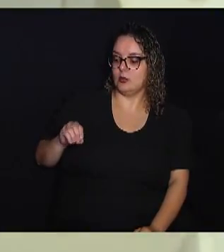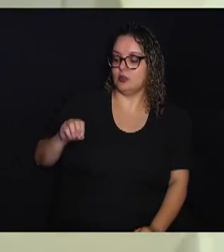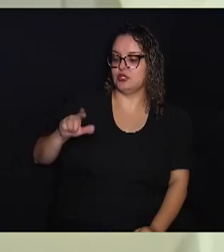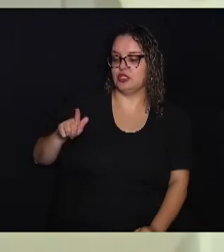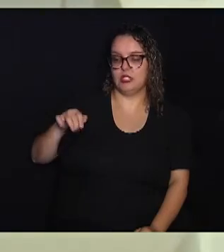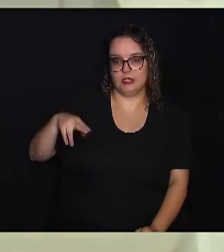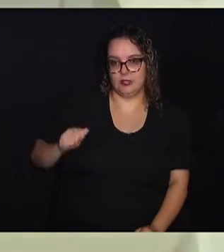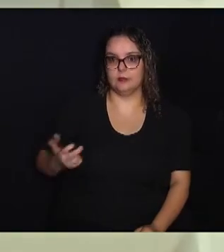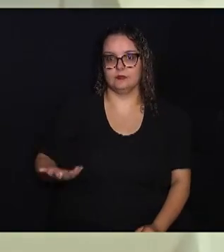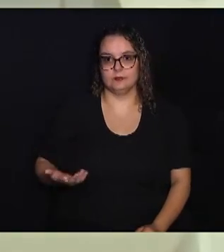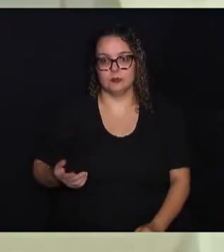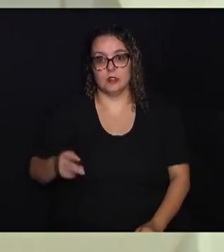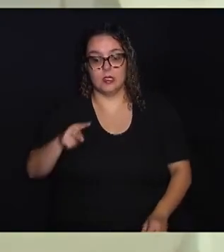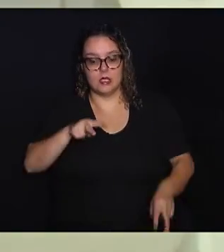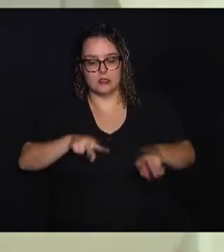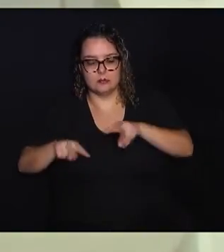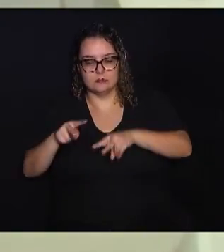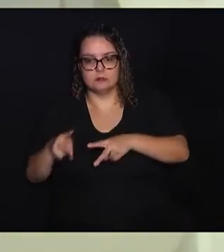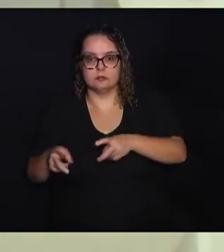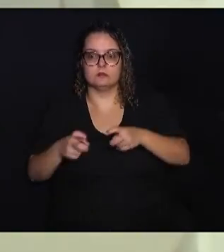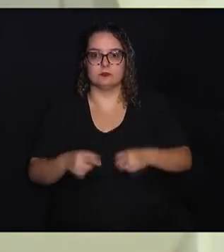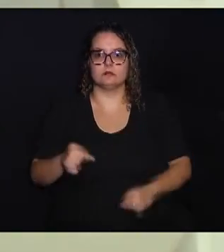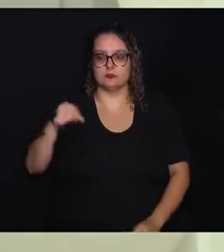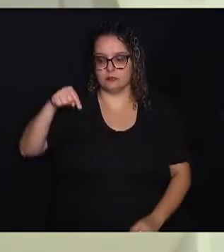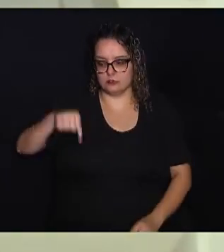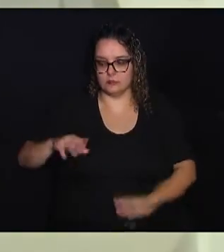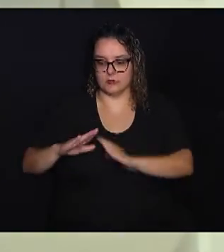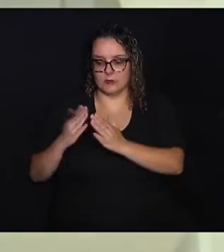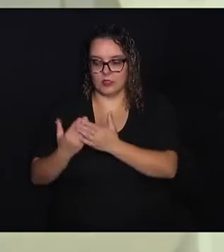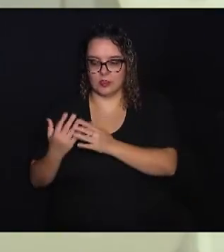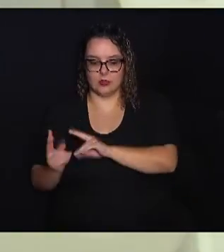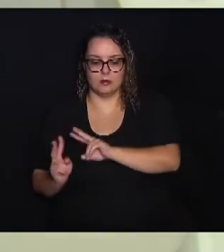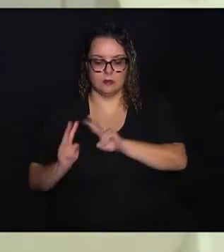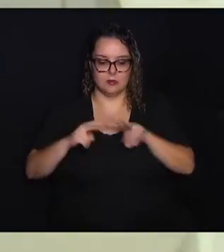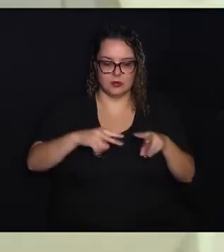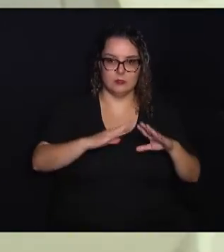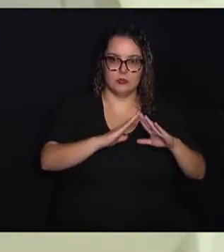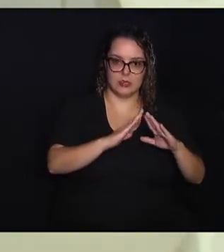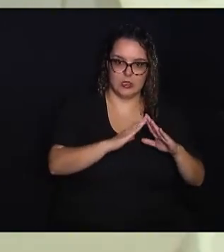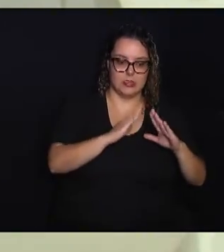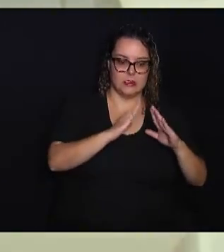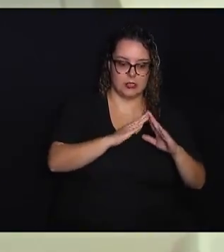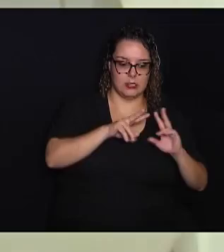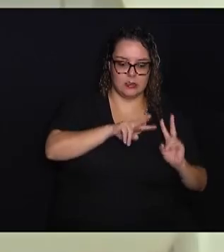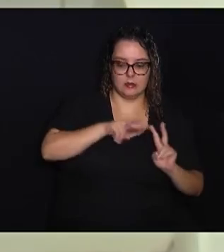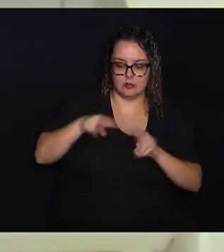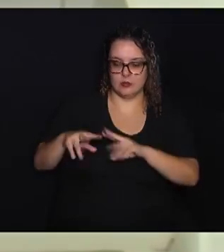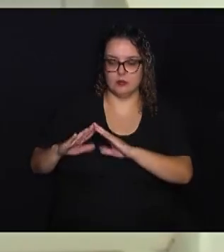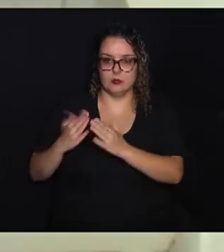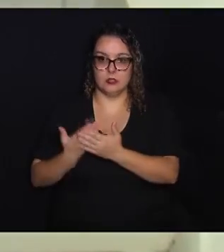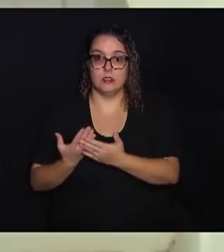acho importante esse olhar daqui para casa, quanto de casa para a escola. Então, essa parceria, se não